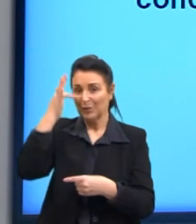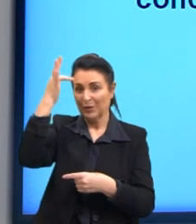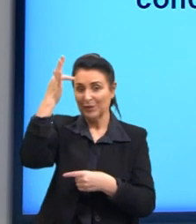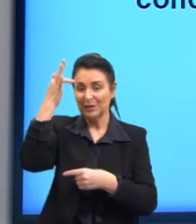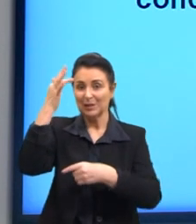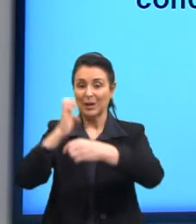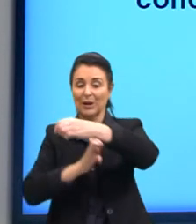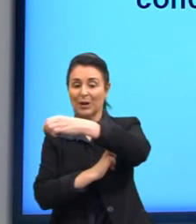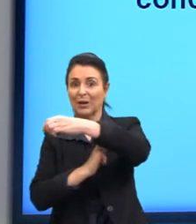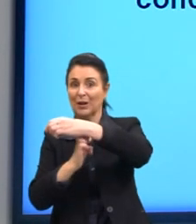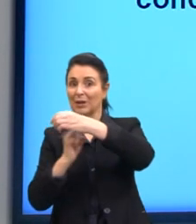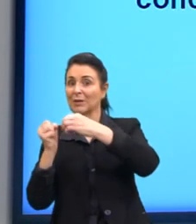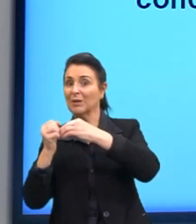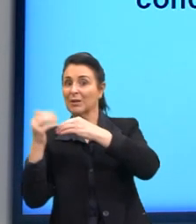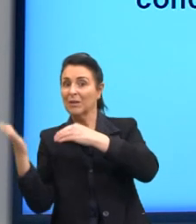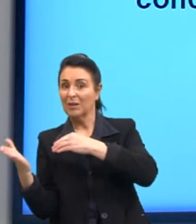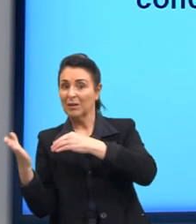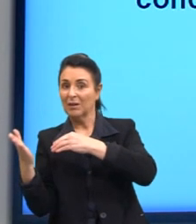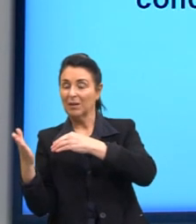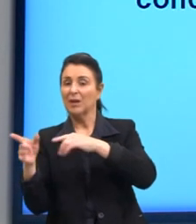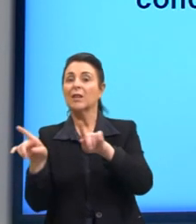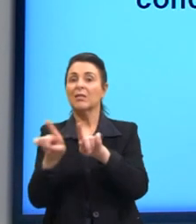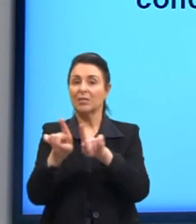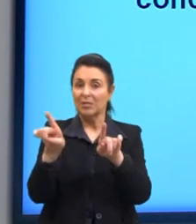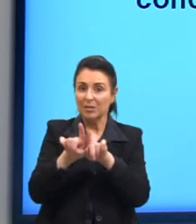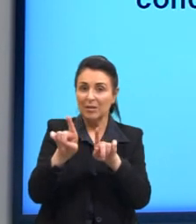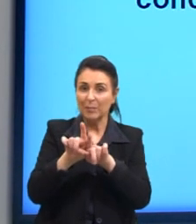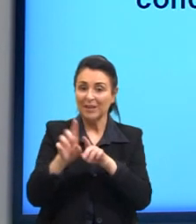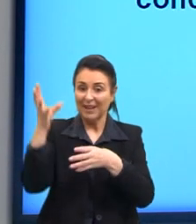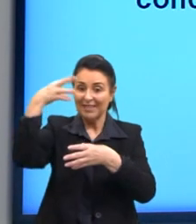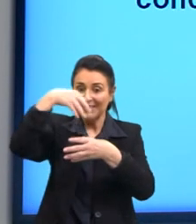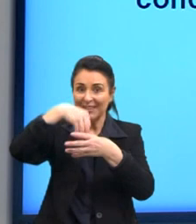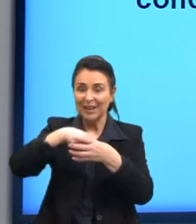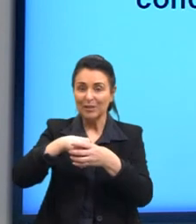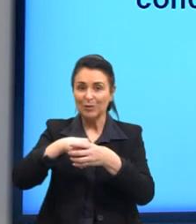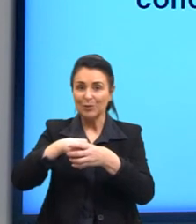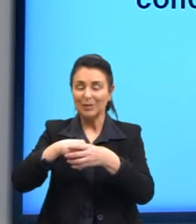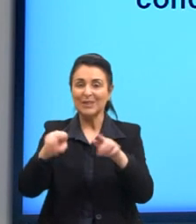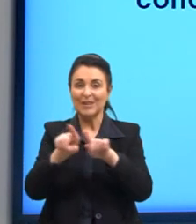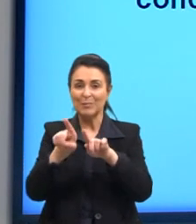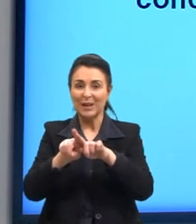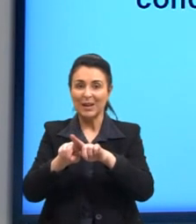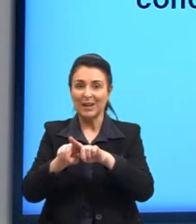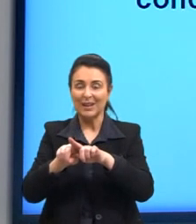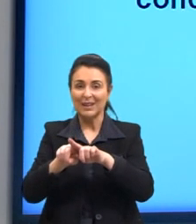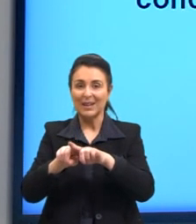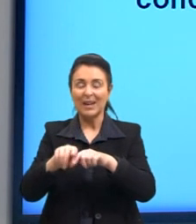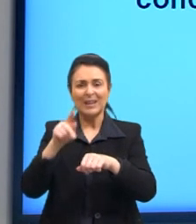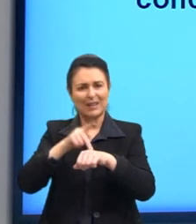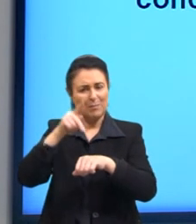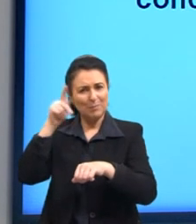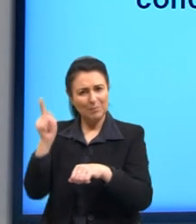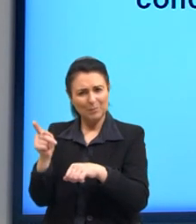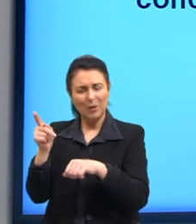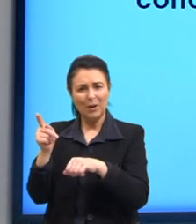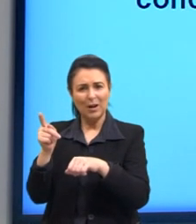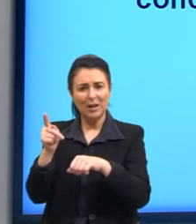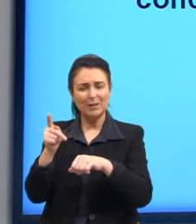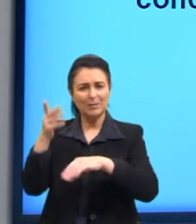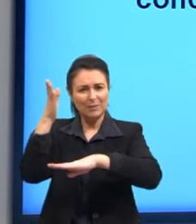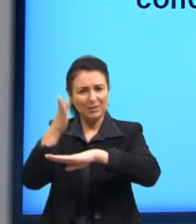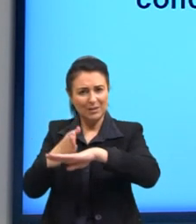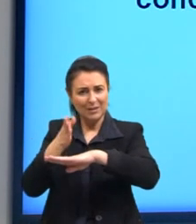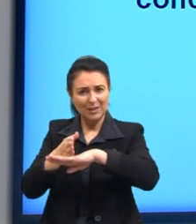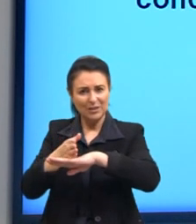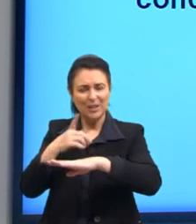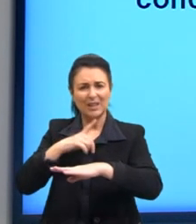Stuart Hall o sujeito inserido na pós-modernidade é dotado de múltiplas identidades